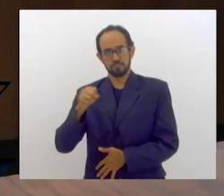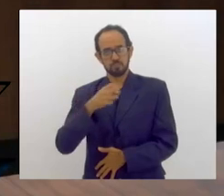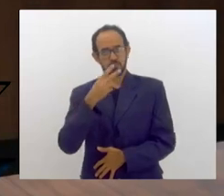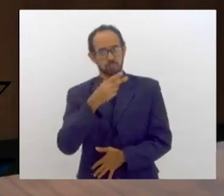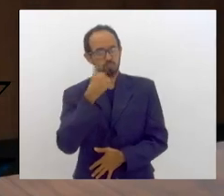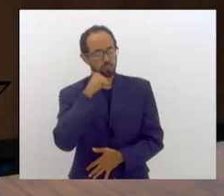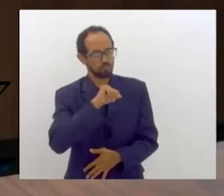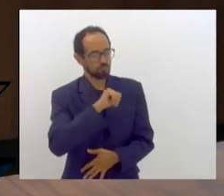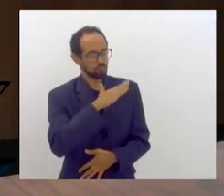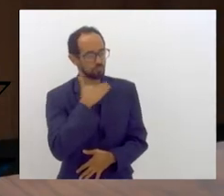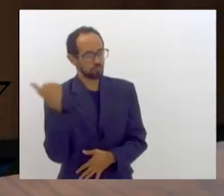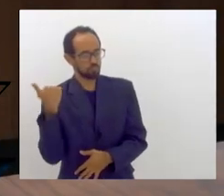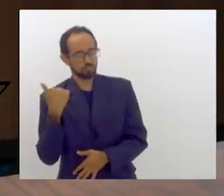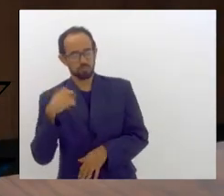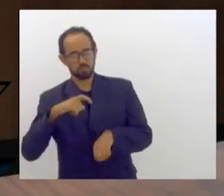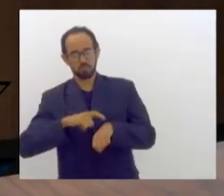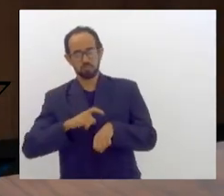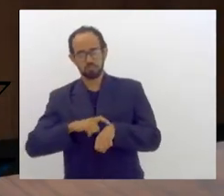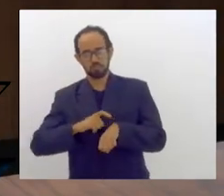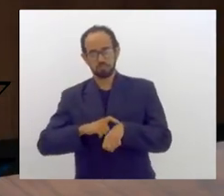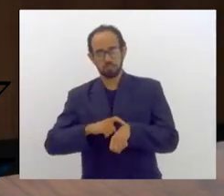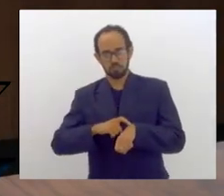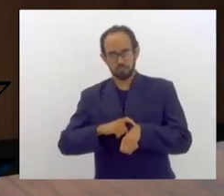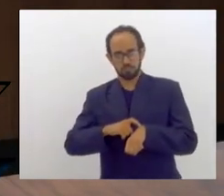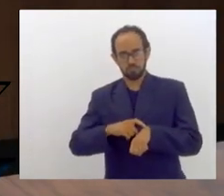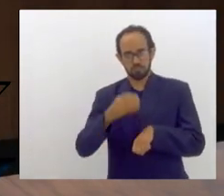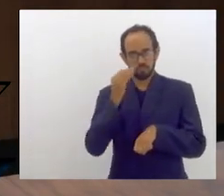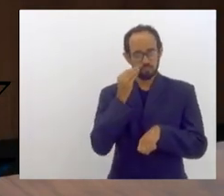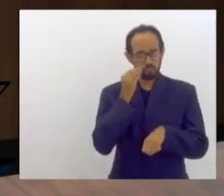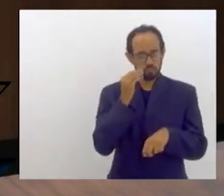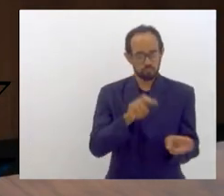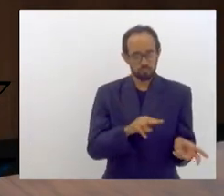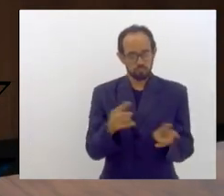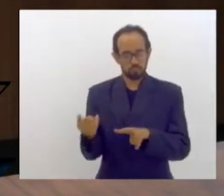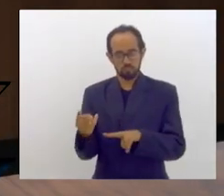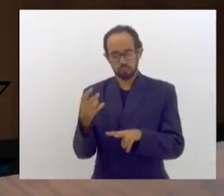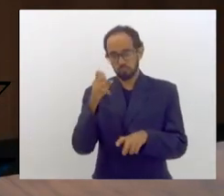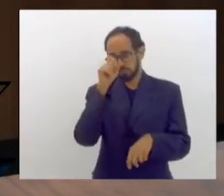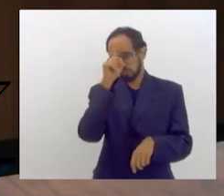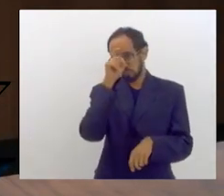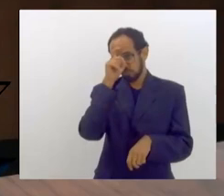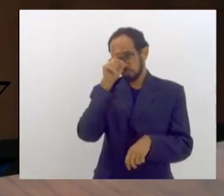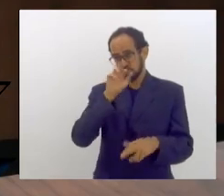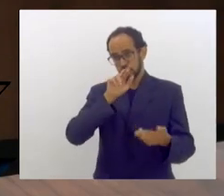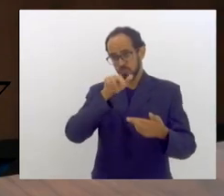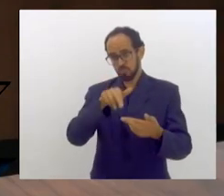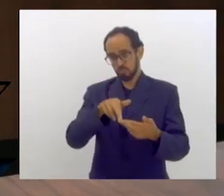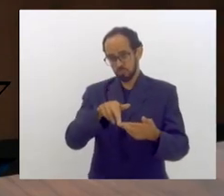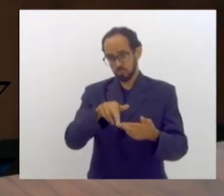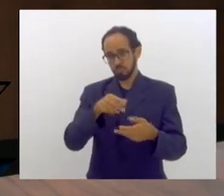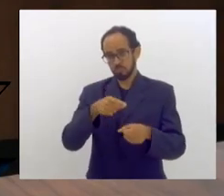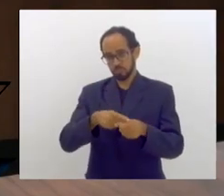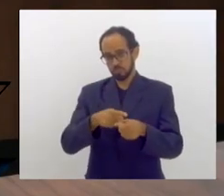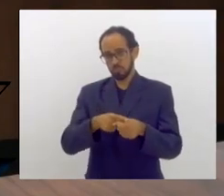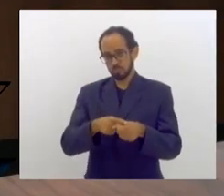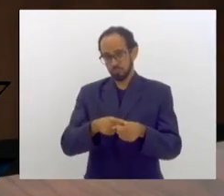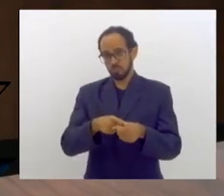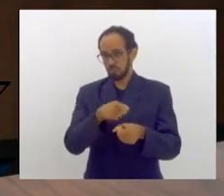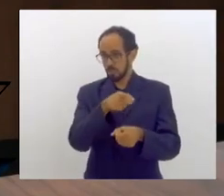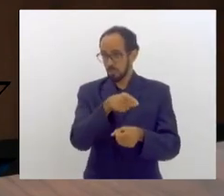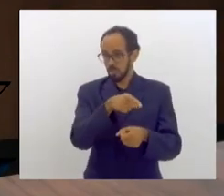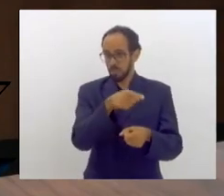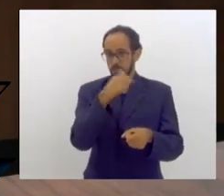morreram no momento em que tentava ou transferência para outro hospital de referência da cidade, e essas